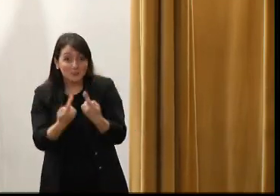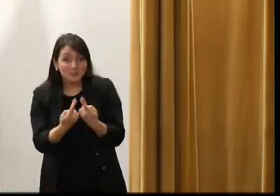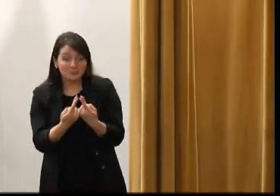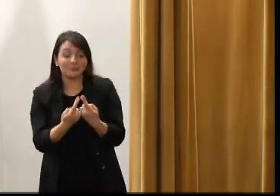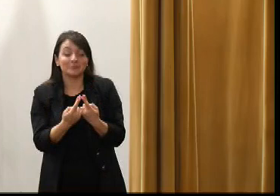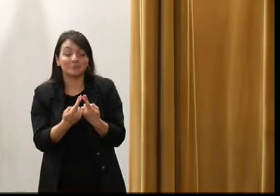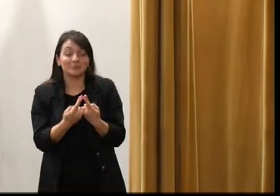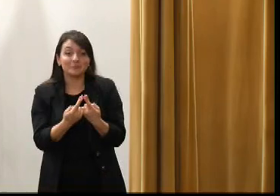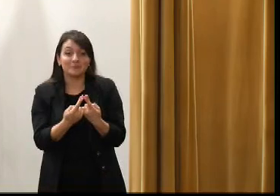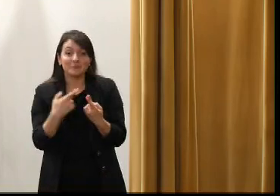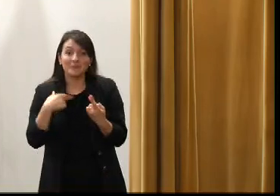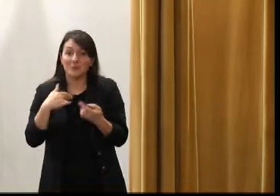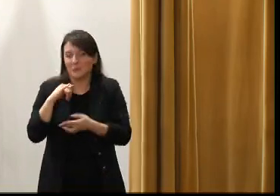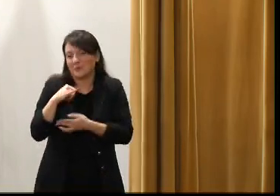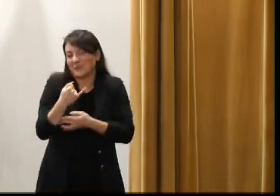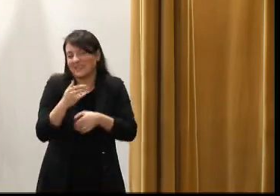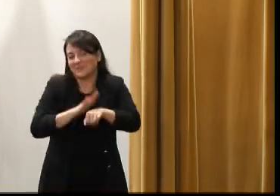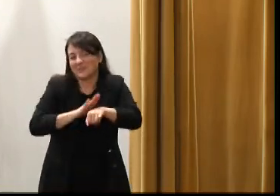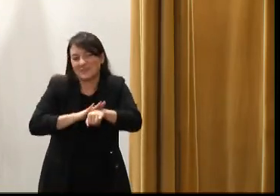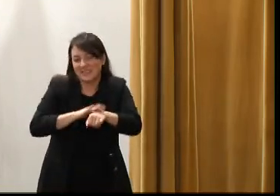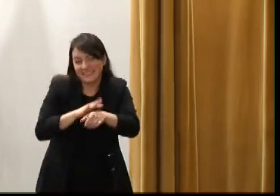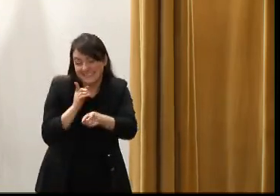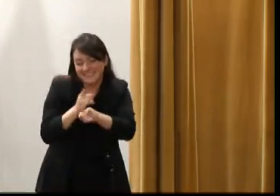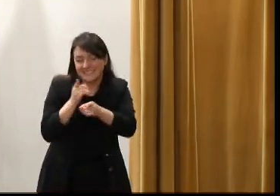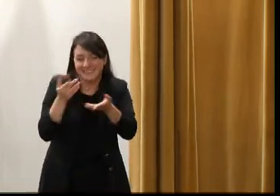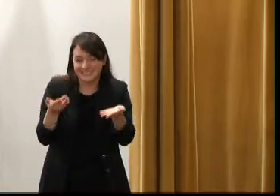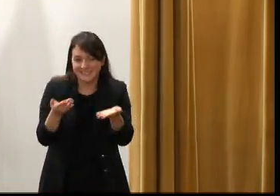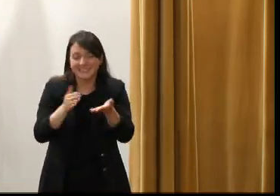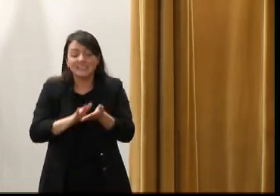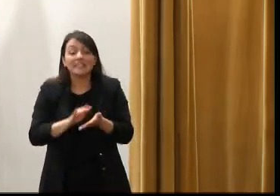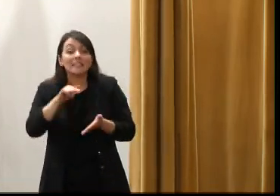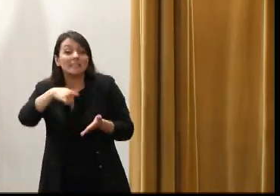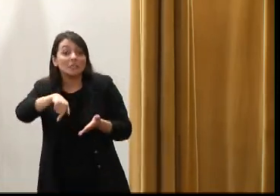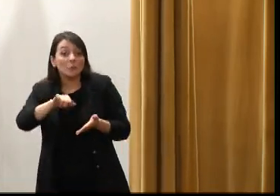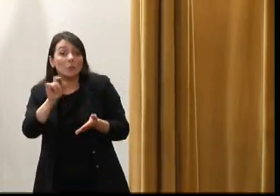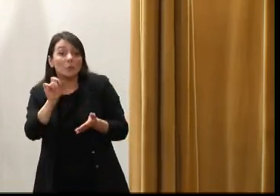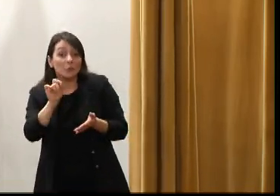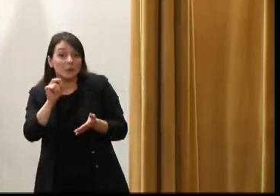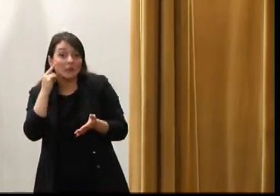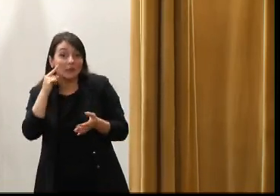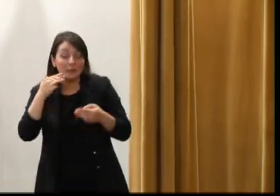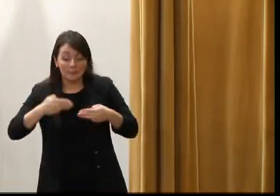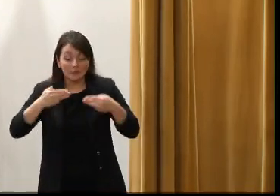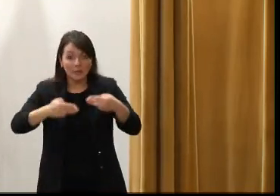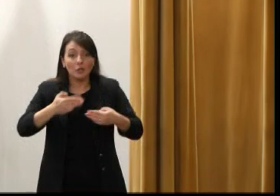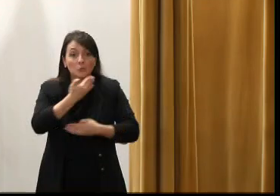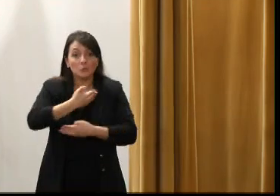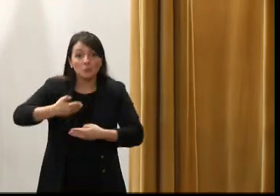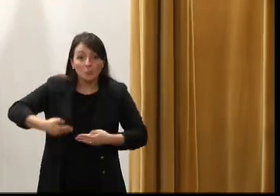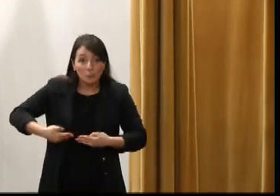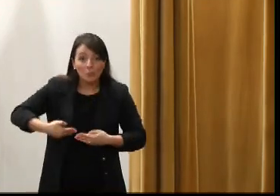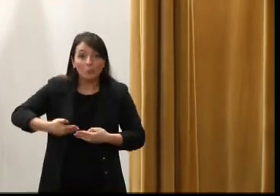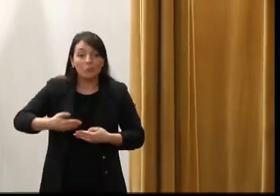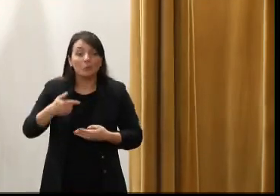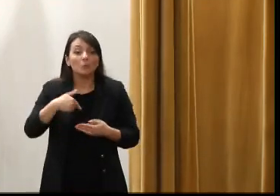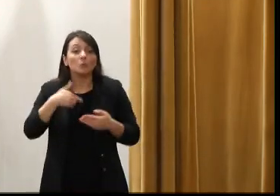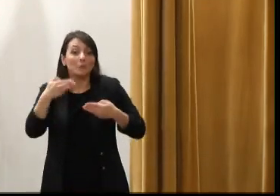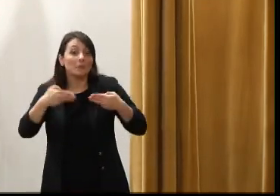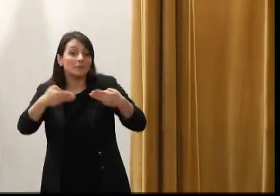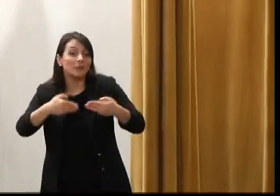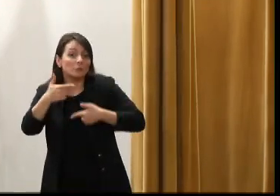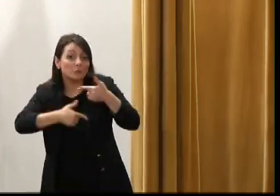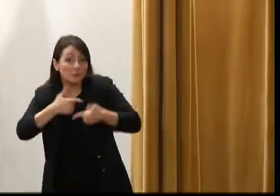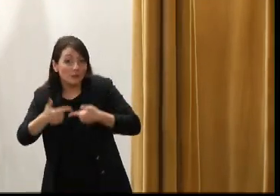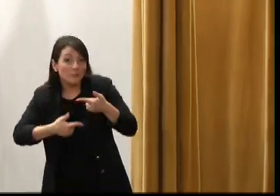que eu tenho que aproveitar os momentos, né? É justamente uma demanda do Ministério Público Estadual, do Ministério Público do Trabalho e da